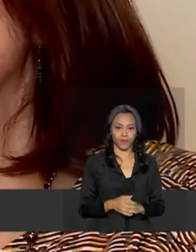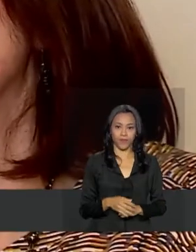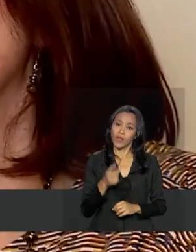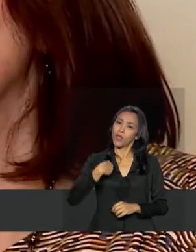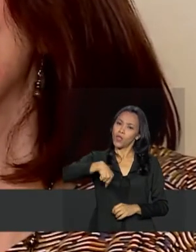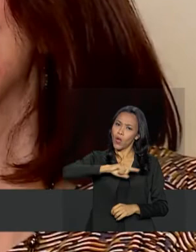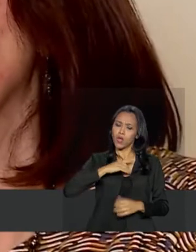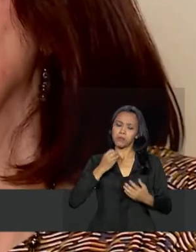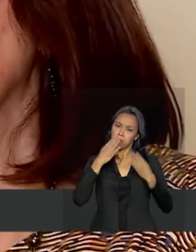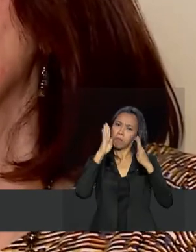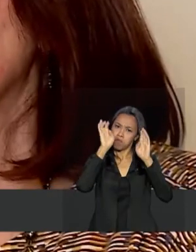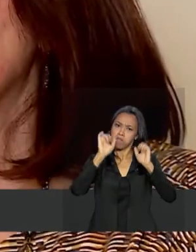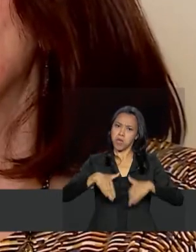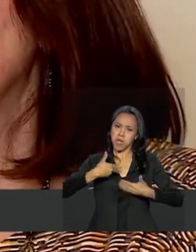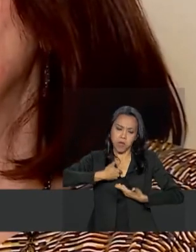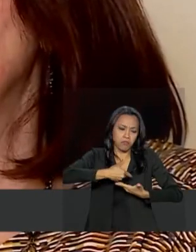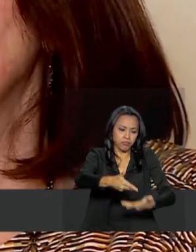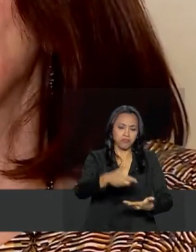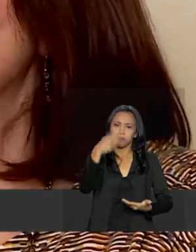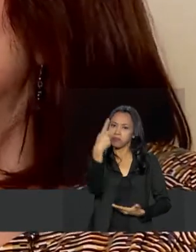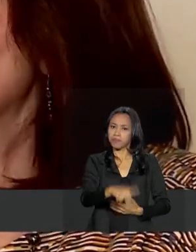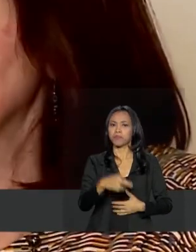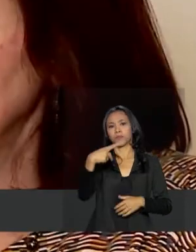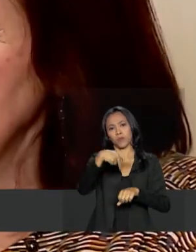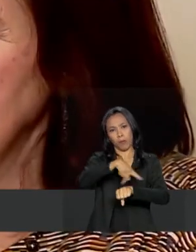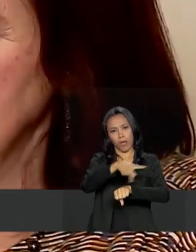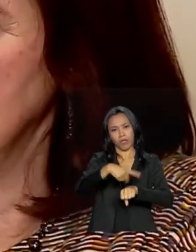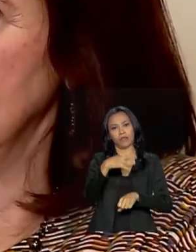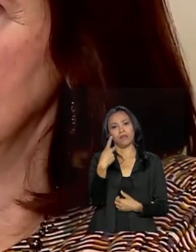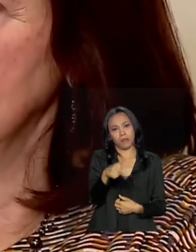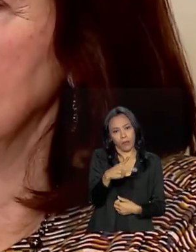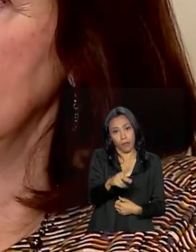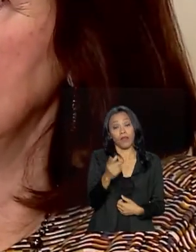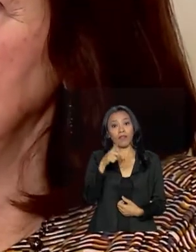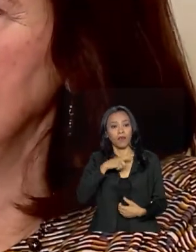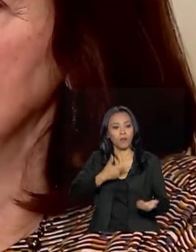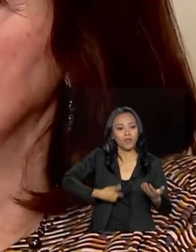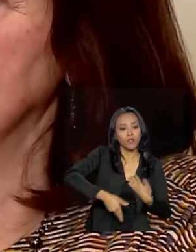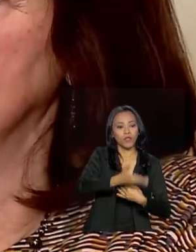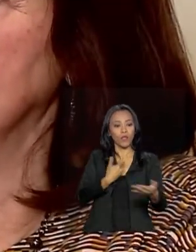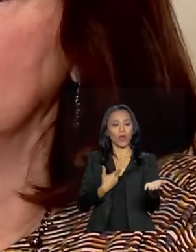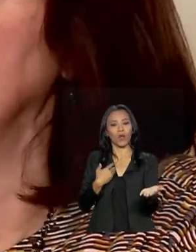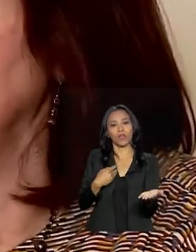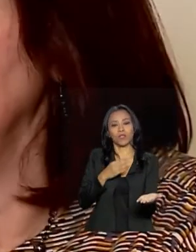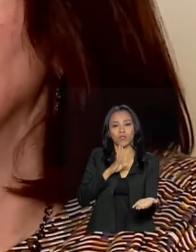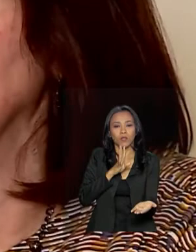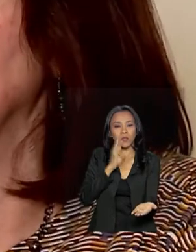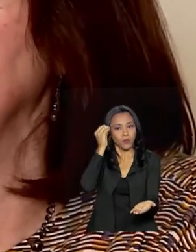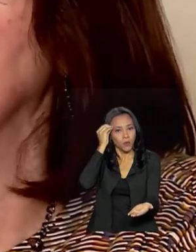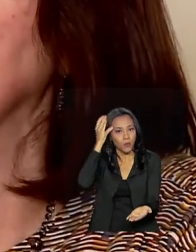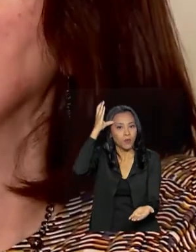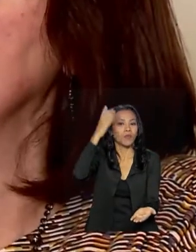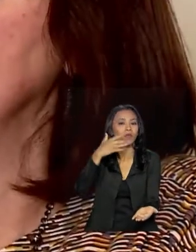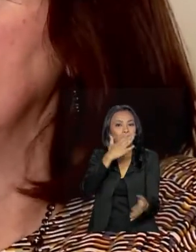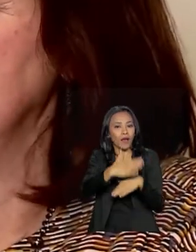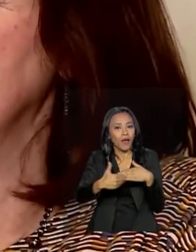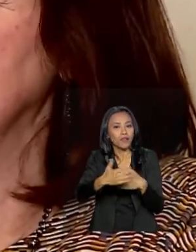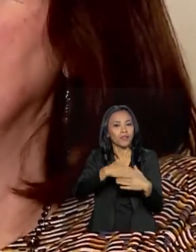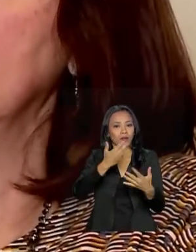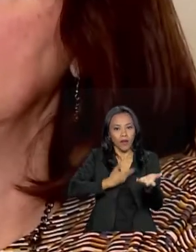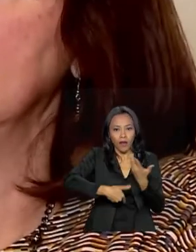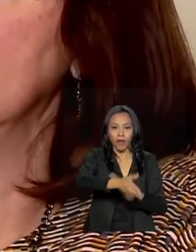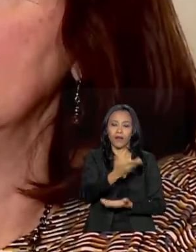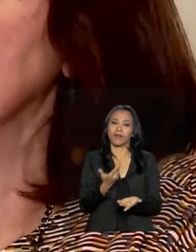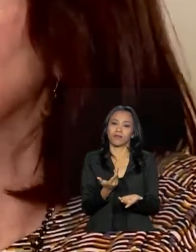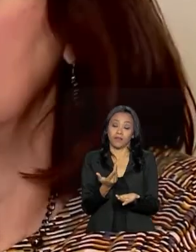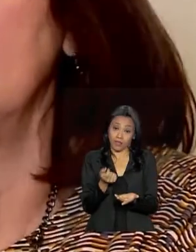bem recebidas aqui no Paraguai. Existe uma troca muito grande de conhecimento, uma troca de carinho também, né? País